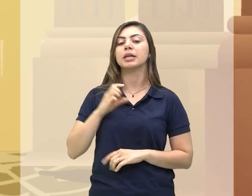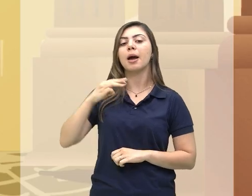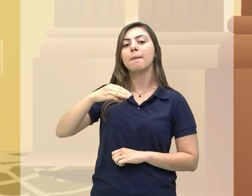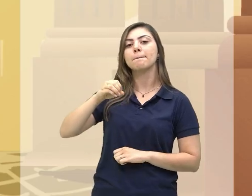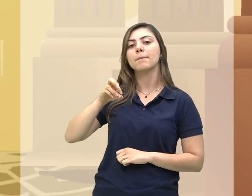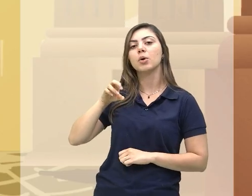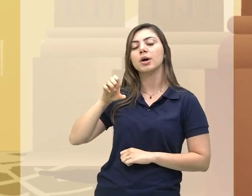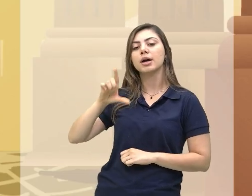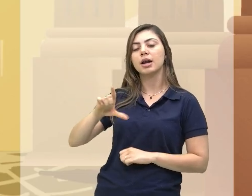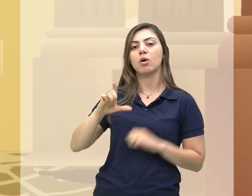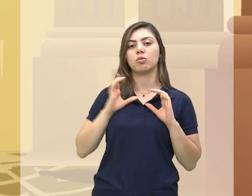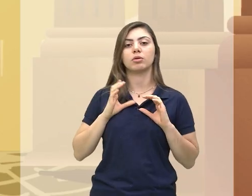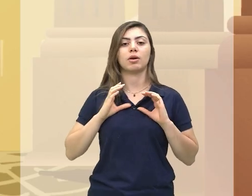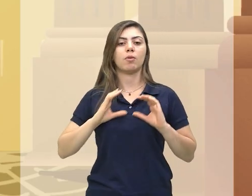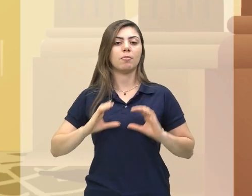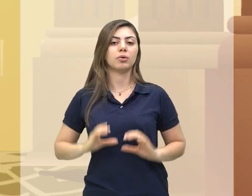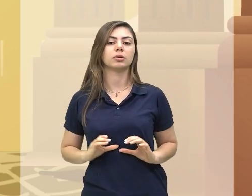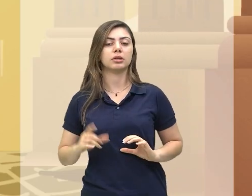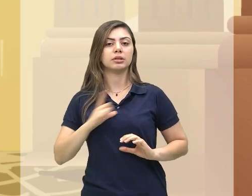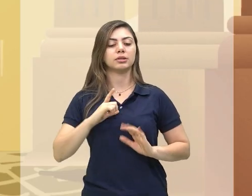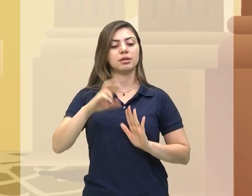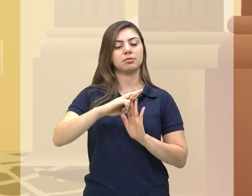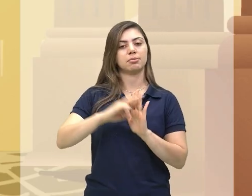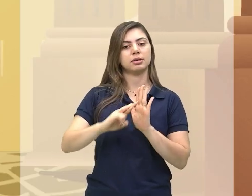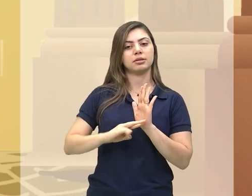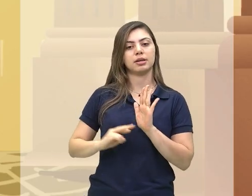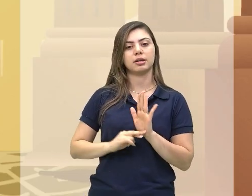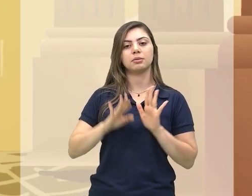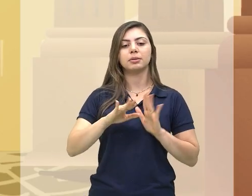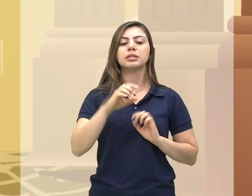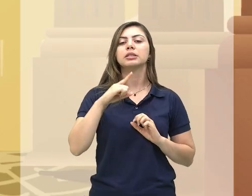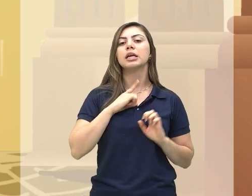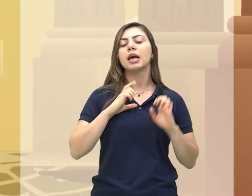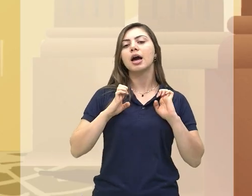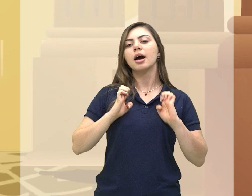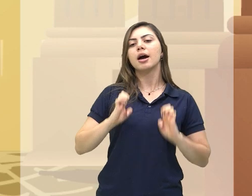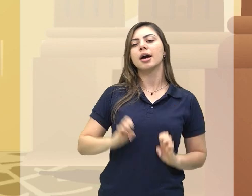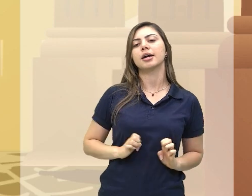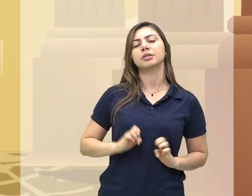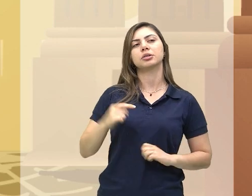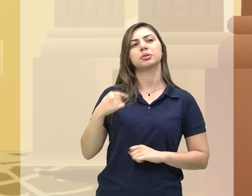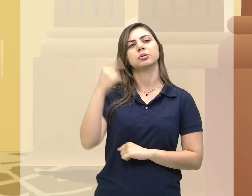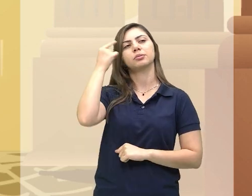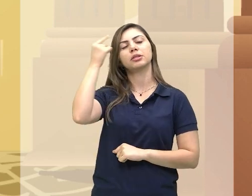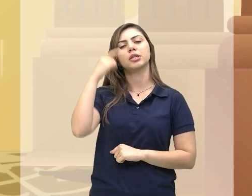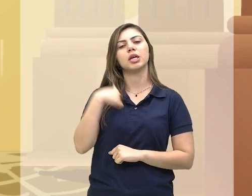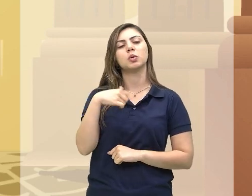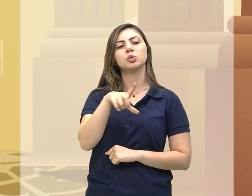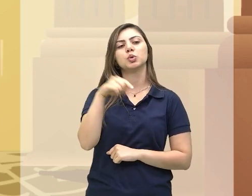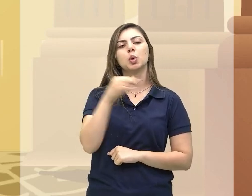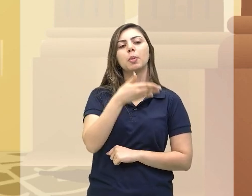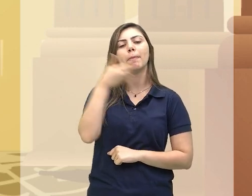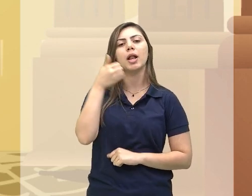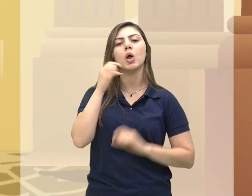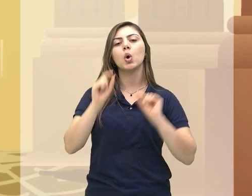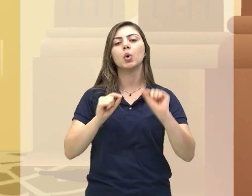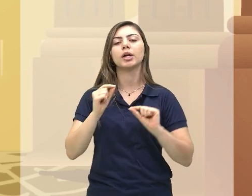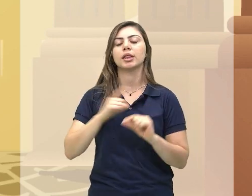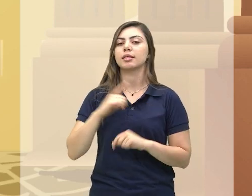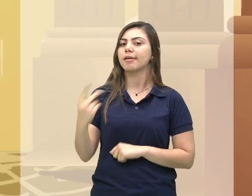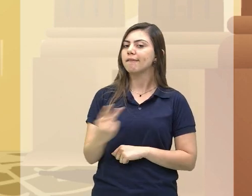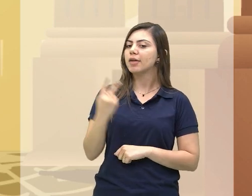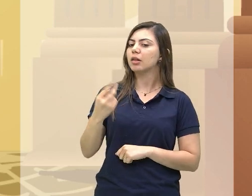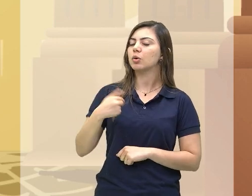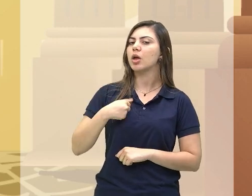manual, faça isso. A ética te faz pensar, qual é a melhor escolha aqui, usando os valores que eu